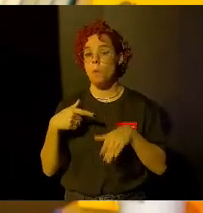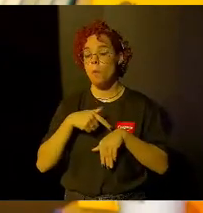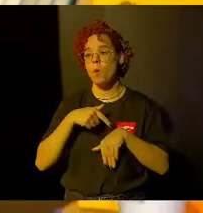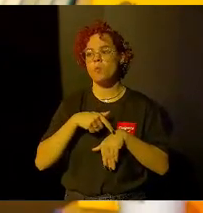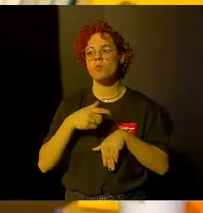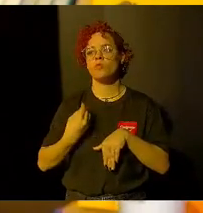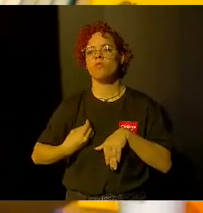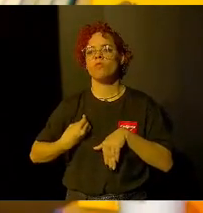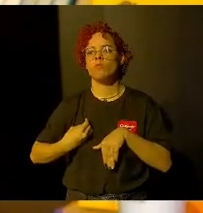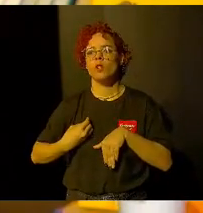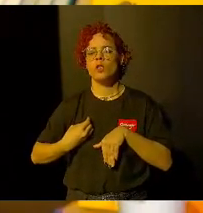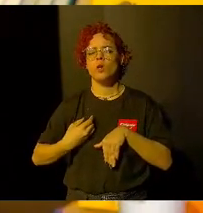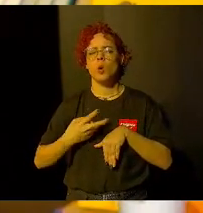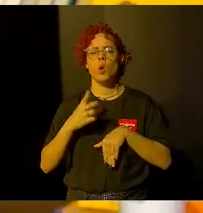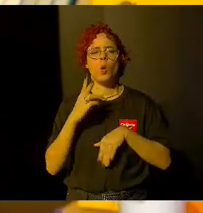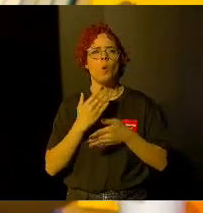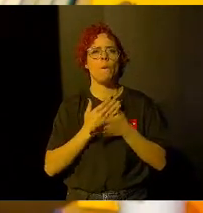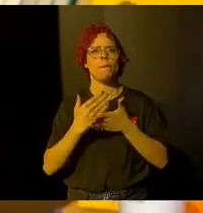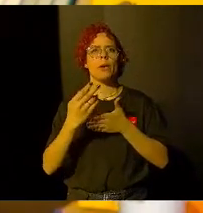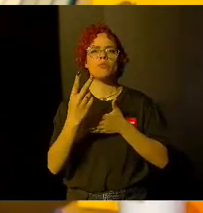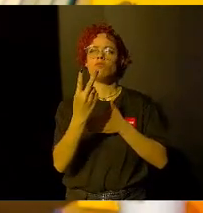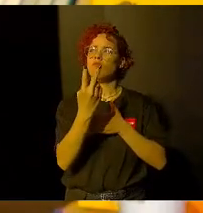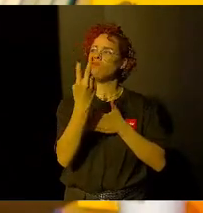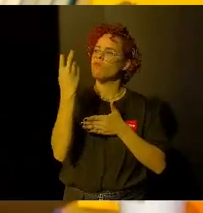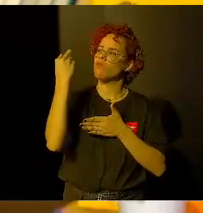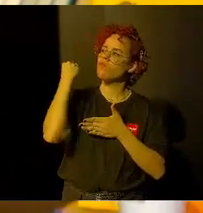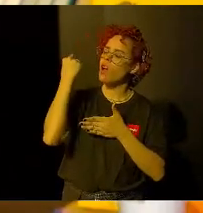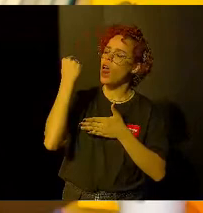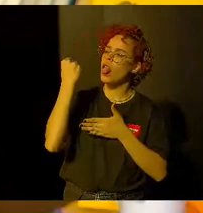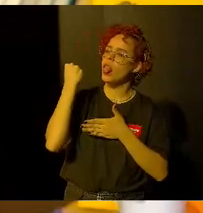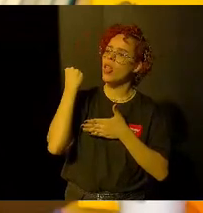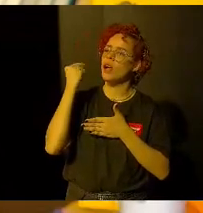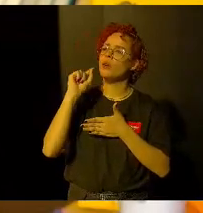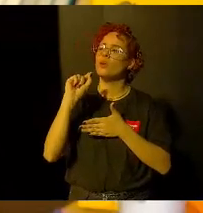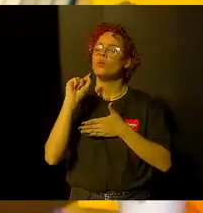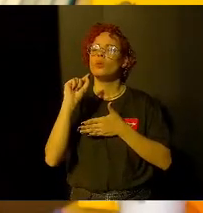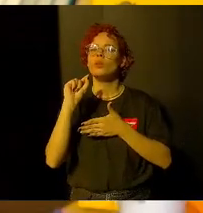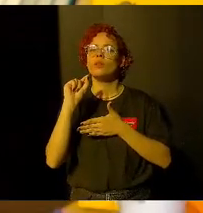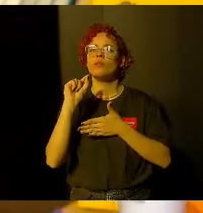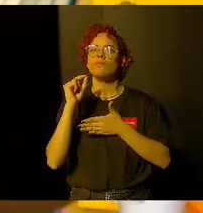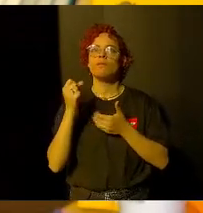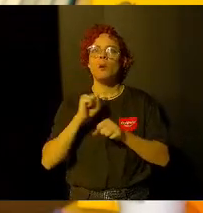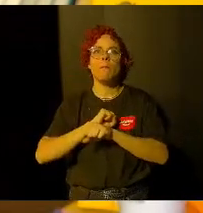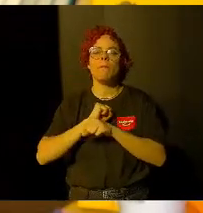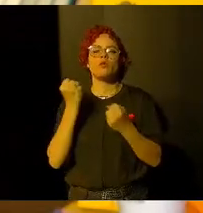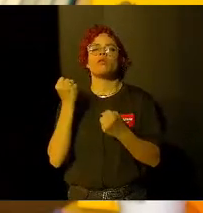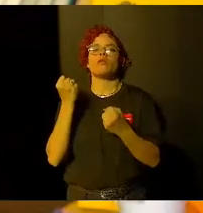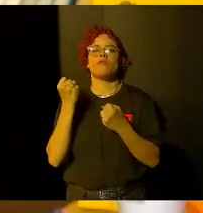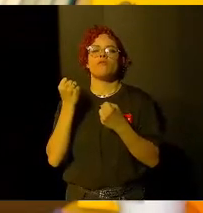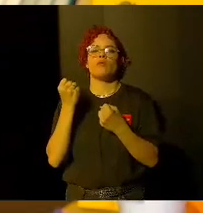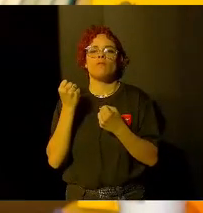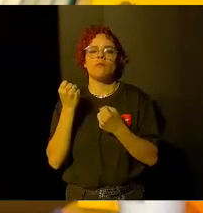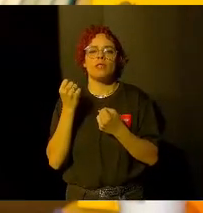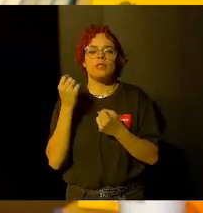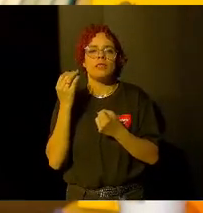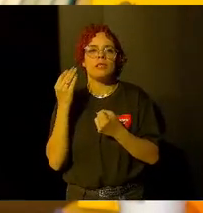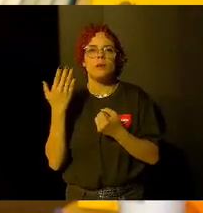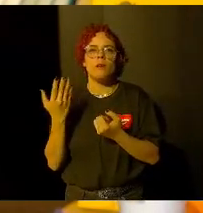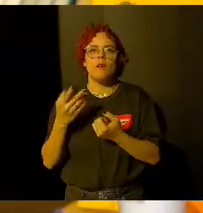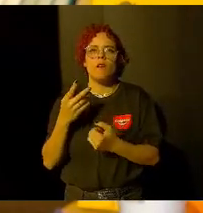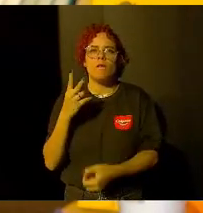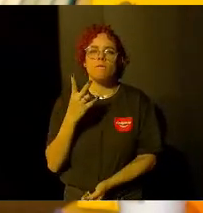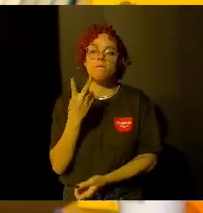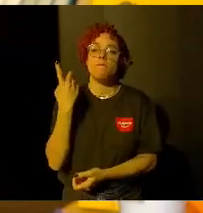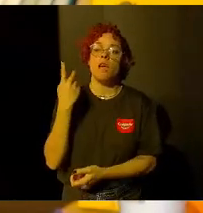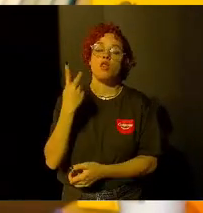você começa a olhar para trás e a inevitável você considerar os seus momentos míticos a sua